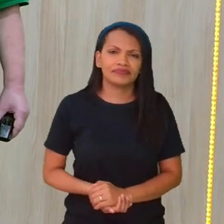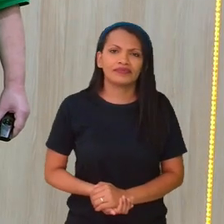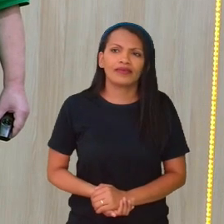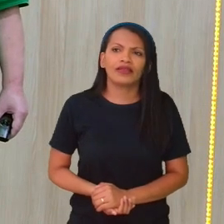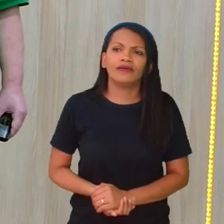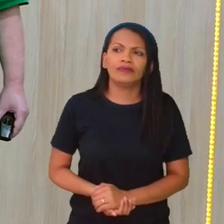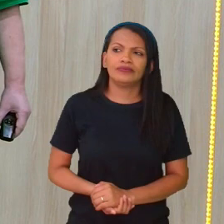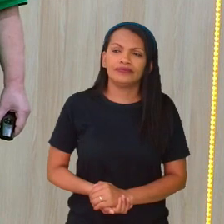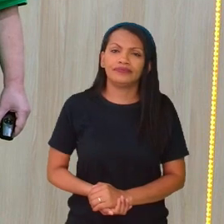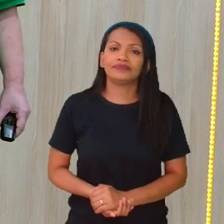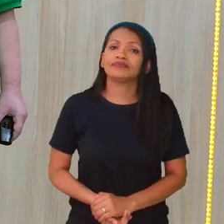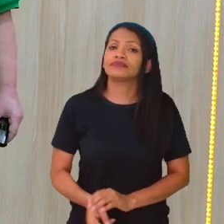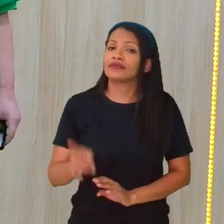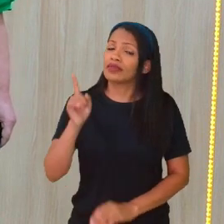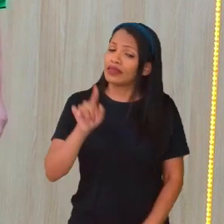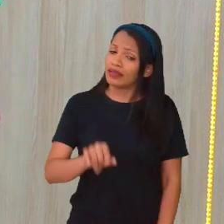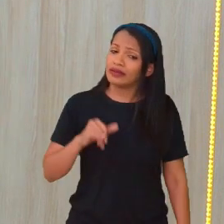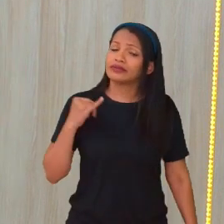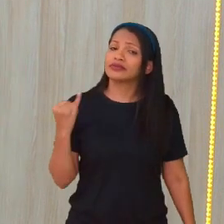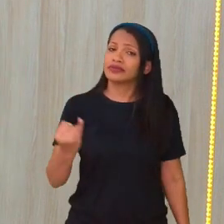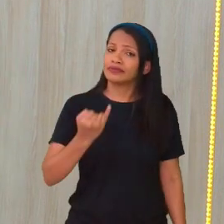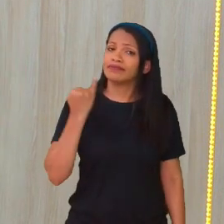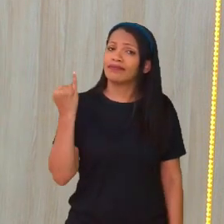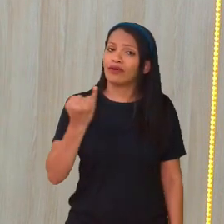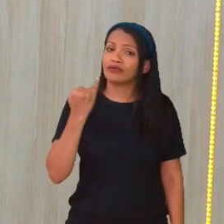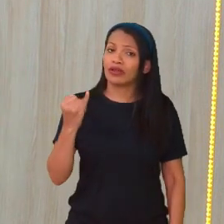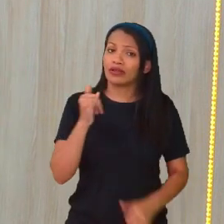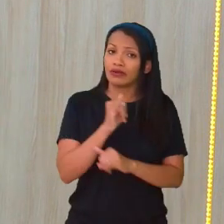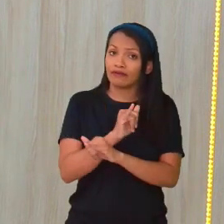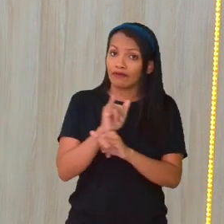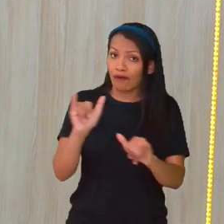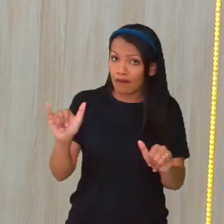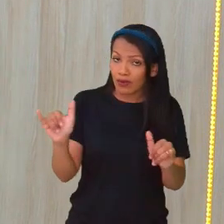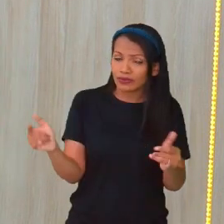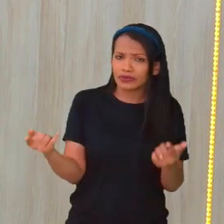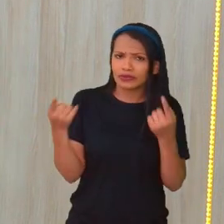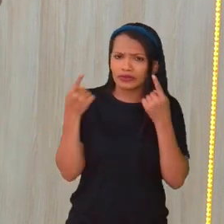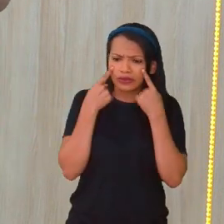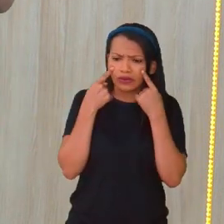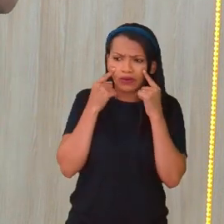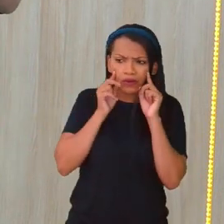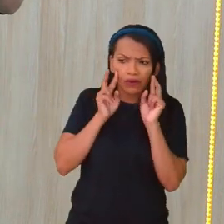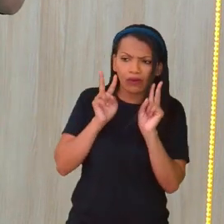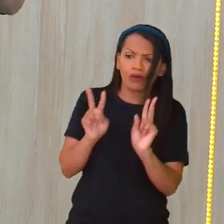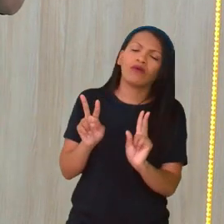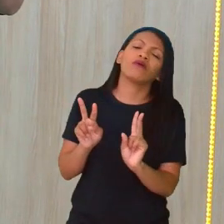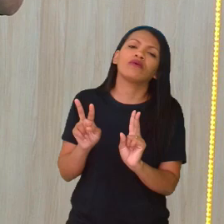Essa é uma importante informação e a ferramenta de olhar